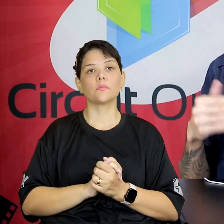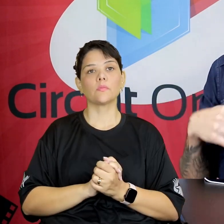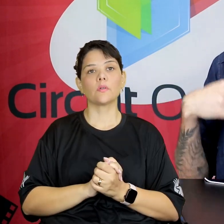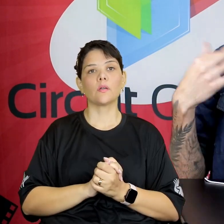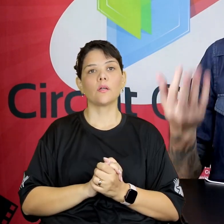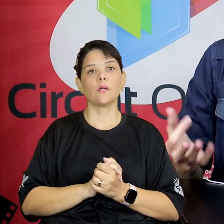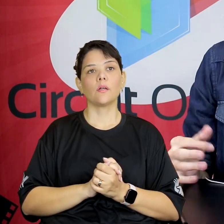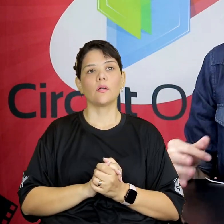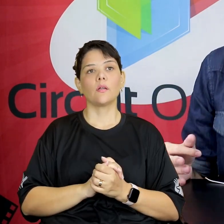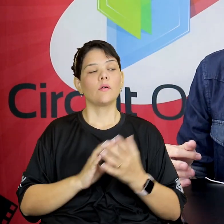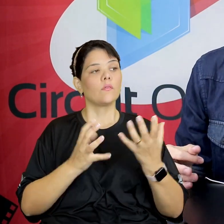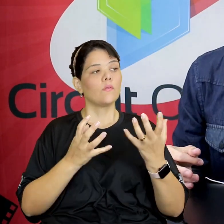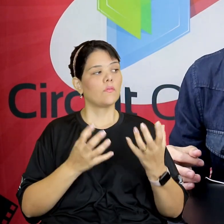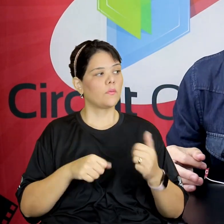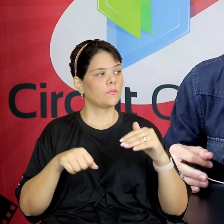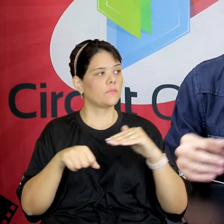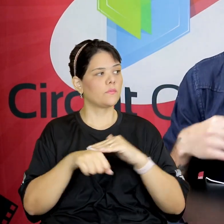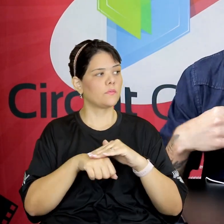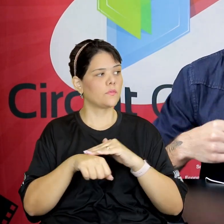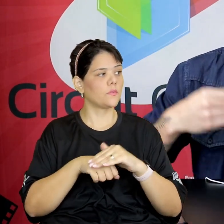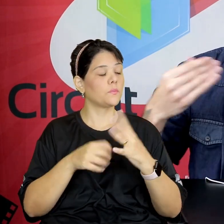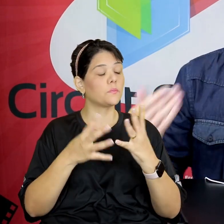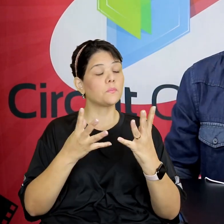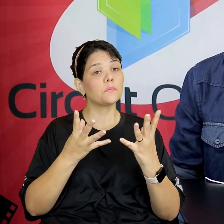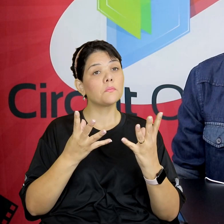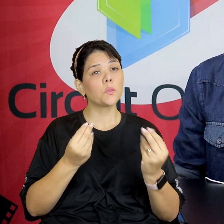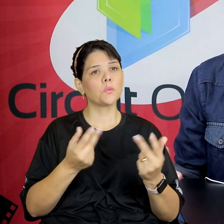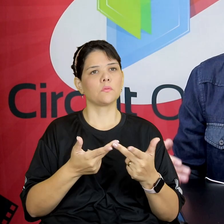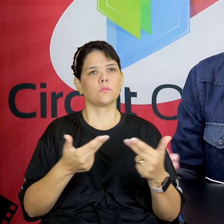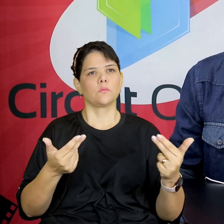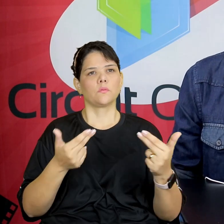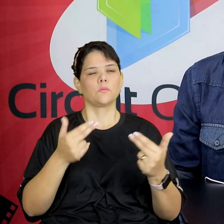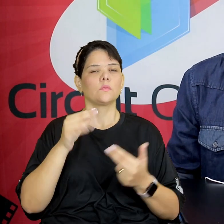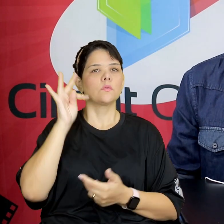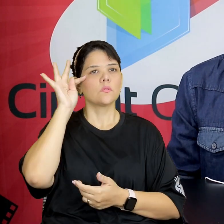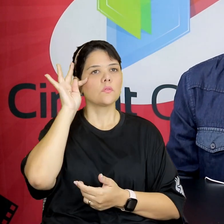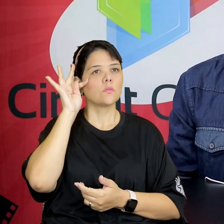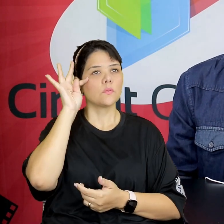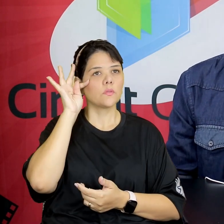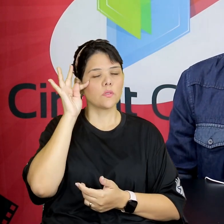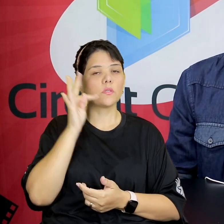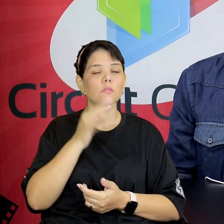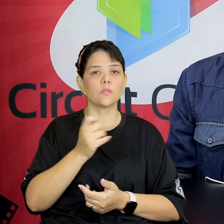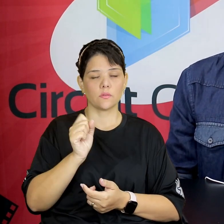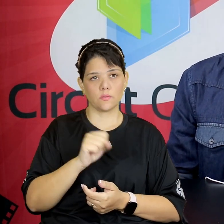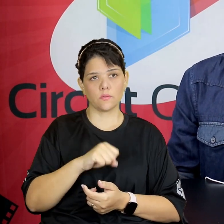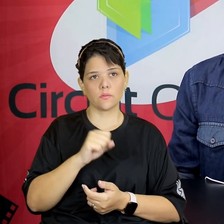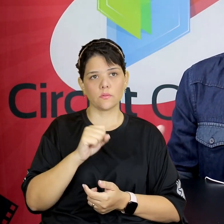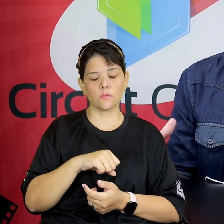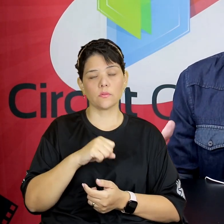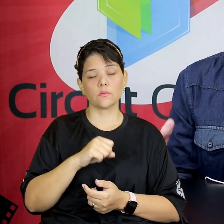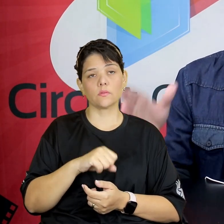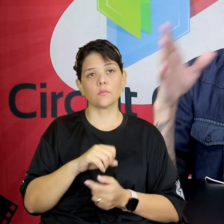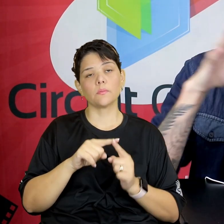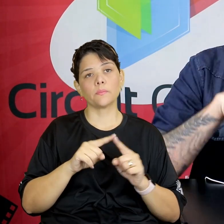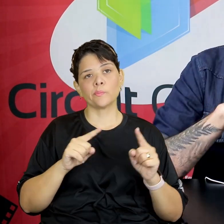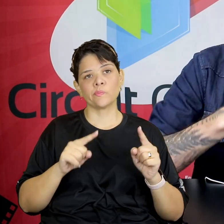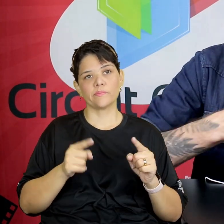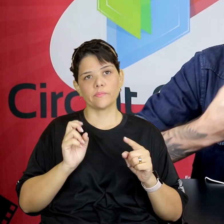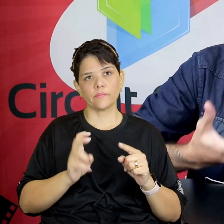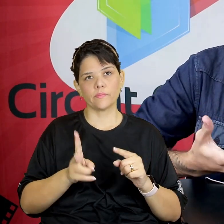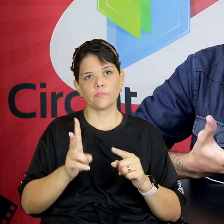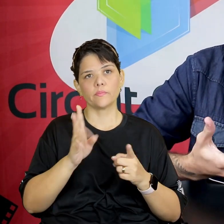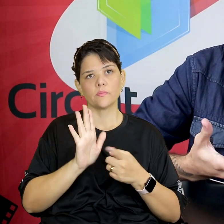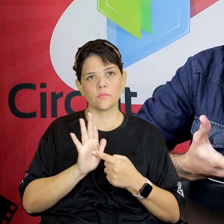chegar aí a gente vai falar de muitas outras coisas. Eu vou trazer uma coisa bem mais teórica nas próximas aulas. Apesar de sempre estar